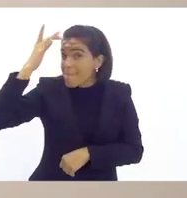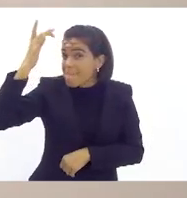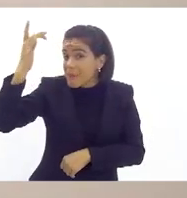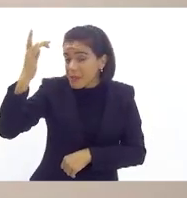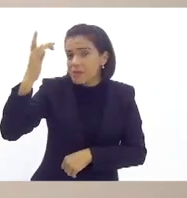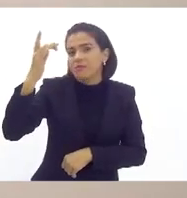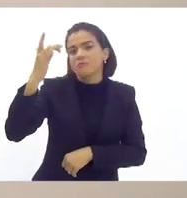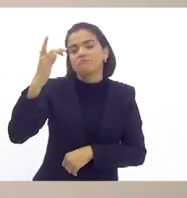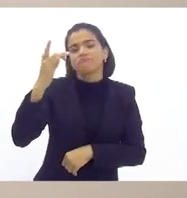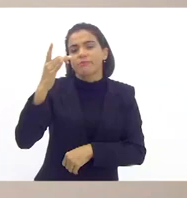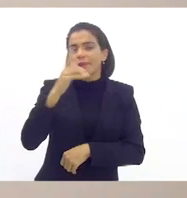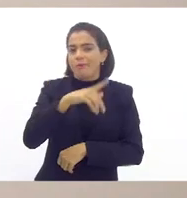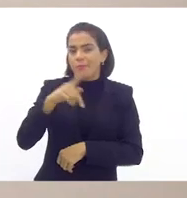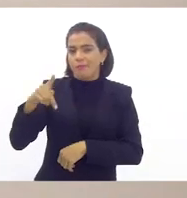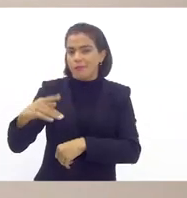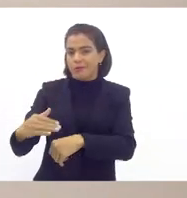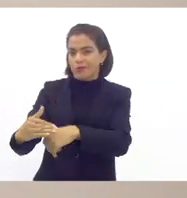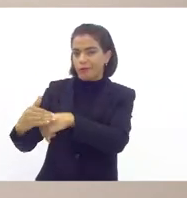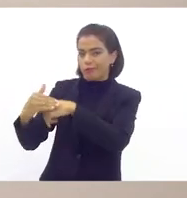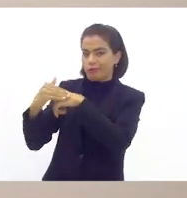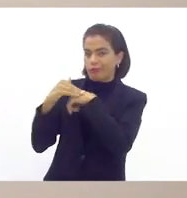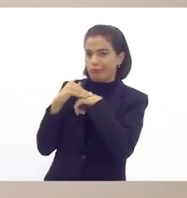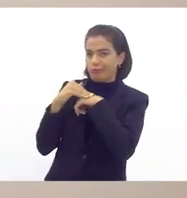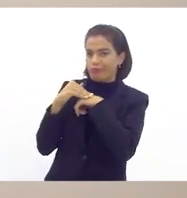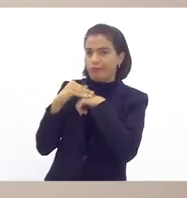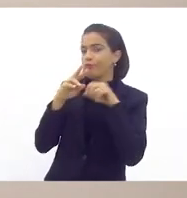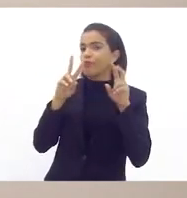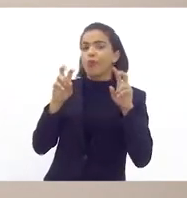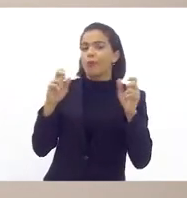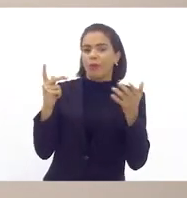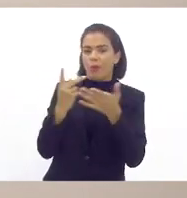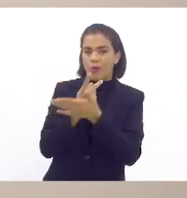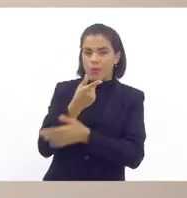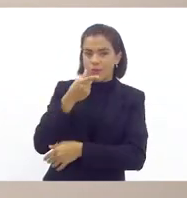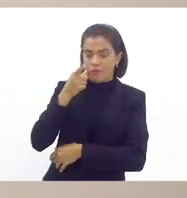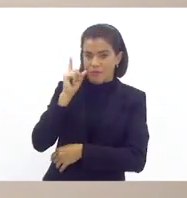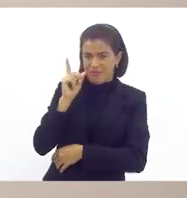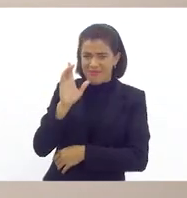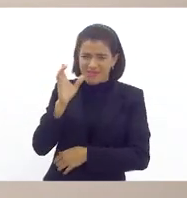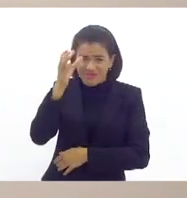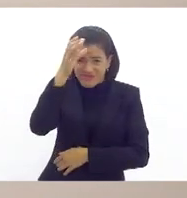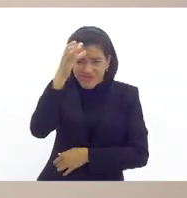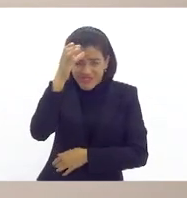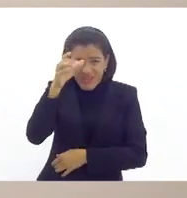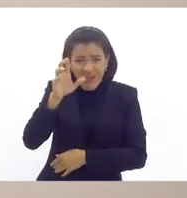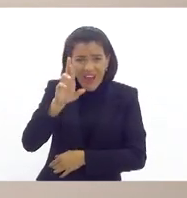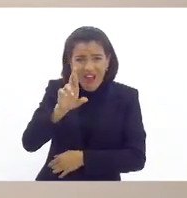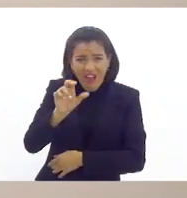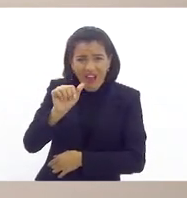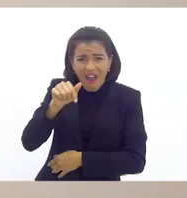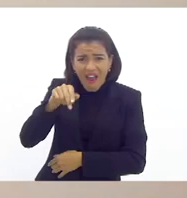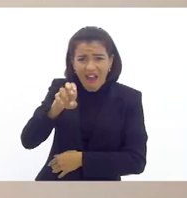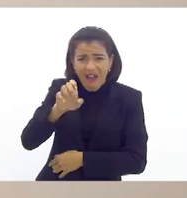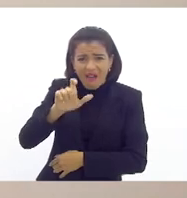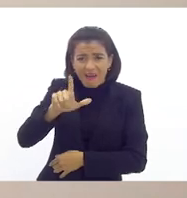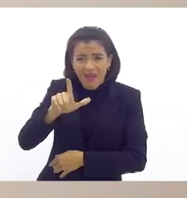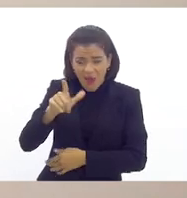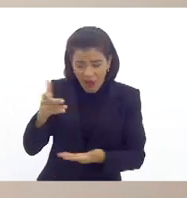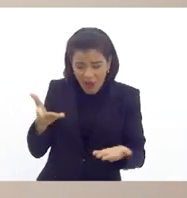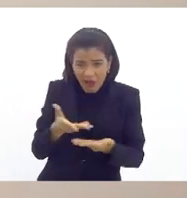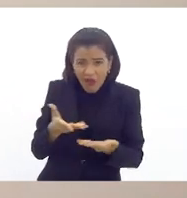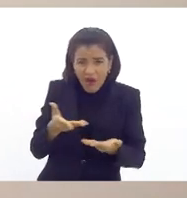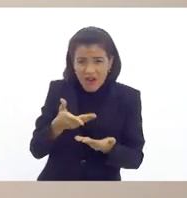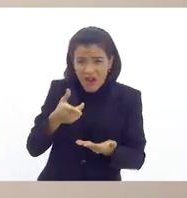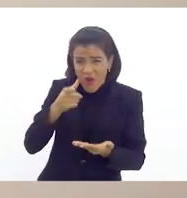professora veio conversar comigo sobre o ocorrido. Eu falei, Tia Raquel, mas logo agora, foi ontem,